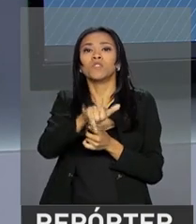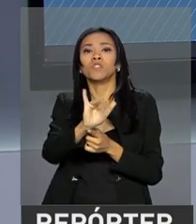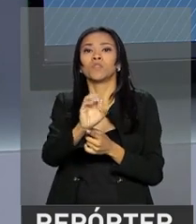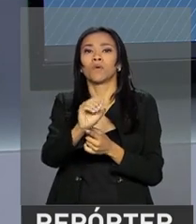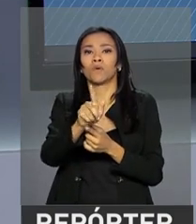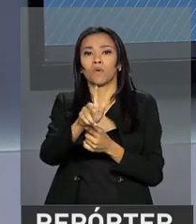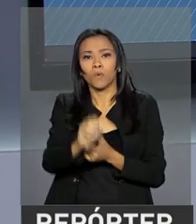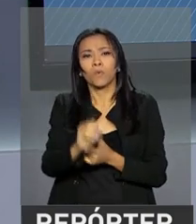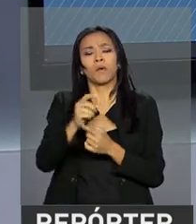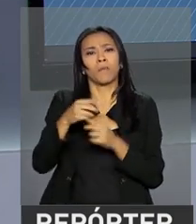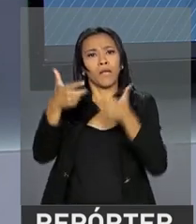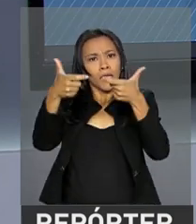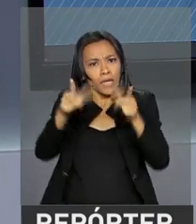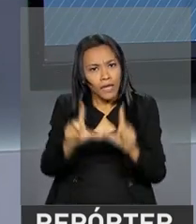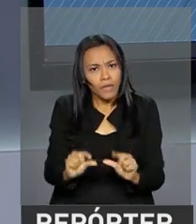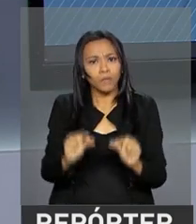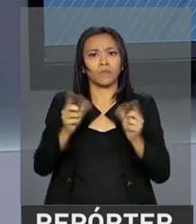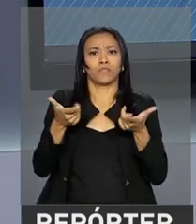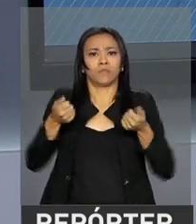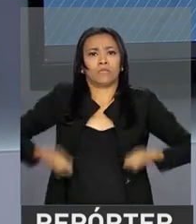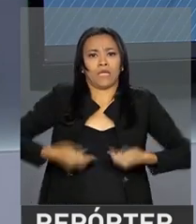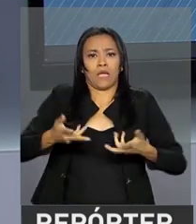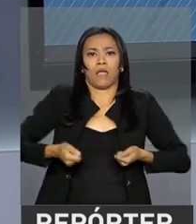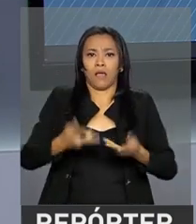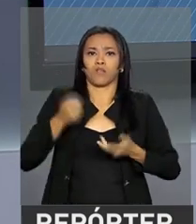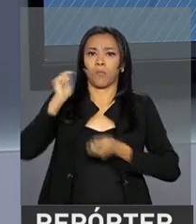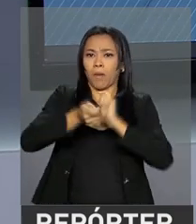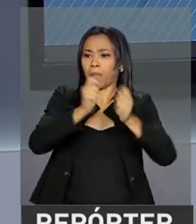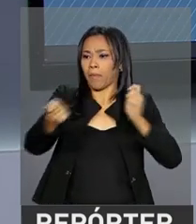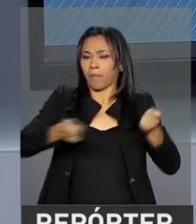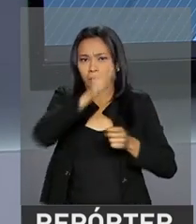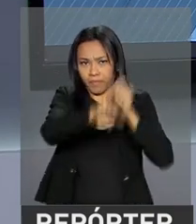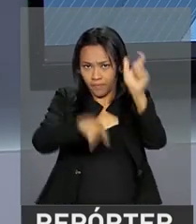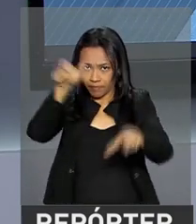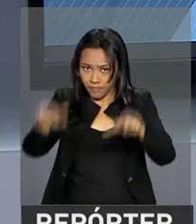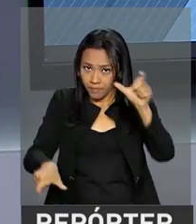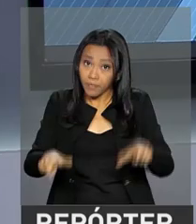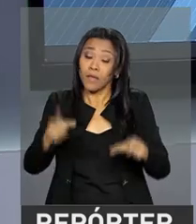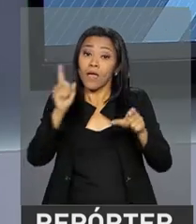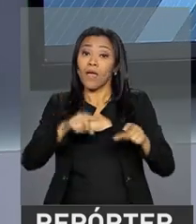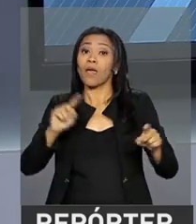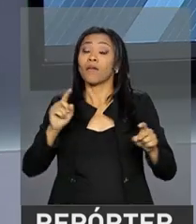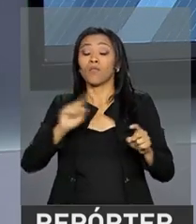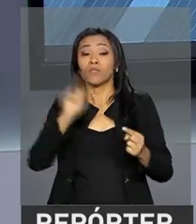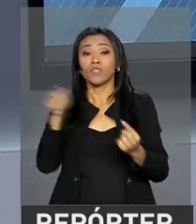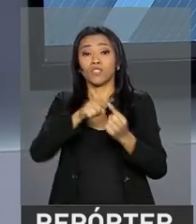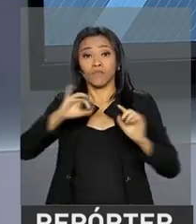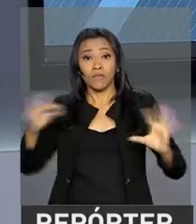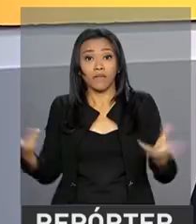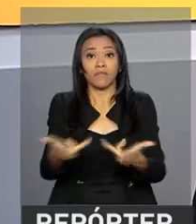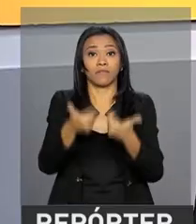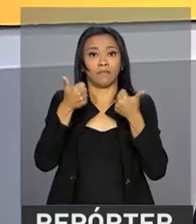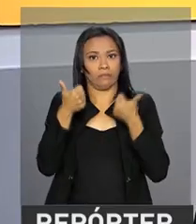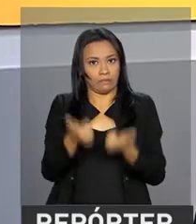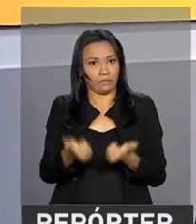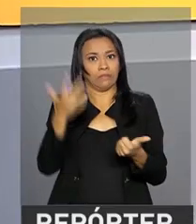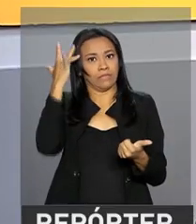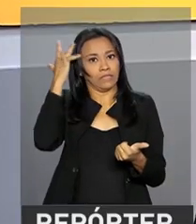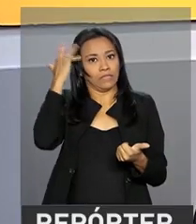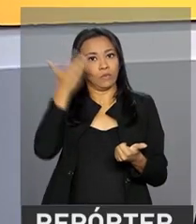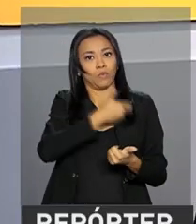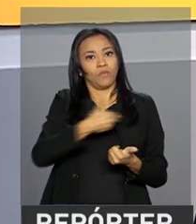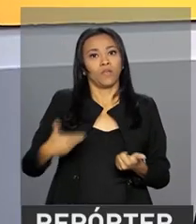com pessoal e encargos sociais a expectativa também é aumentar a eficiência do governo uma das iniciativas